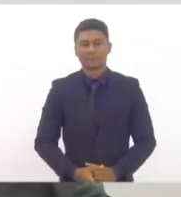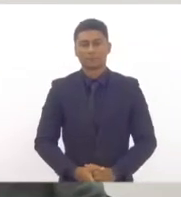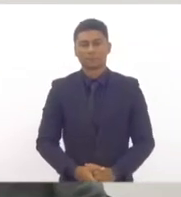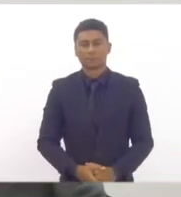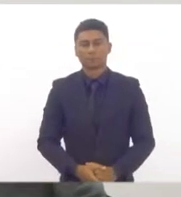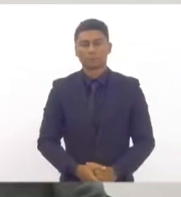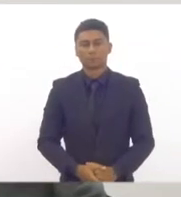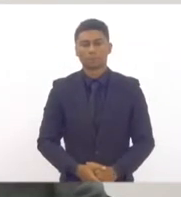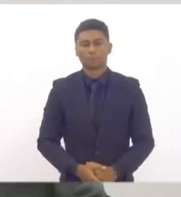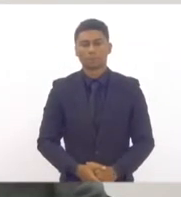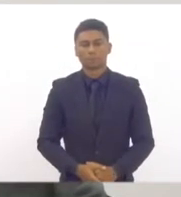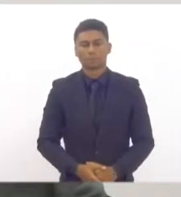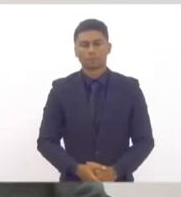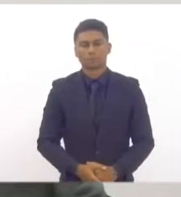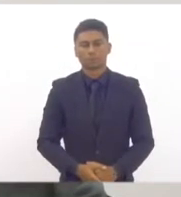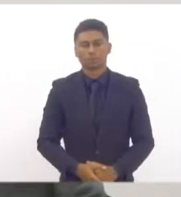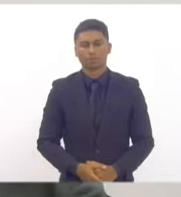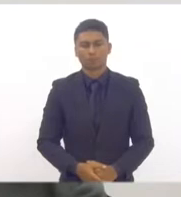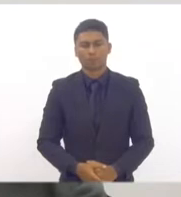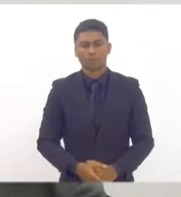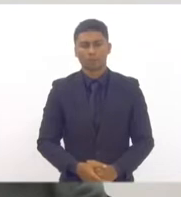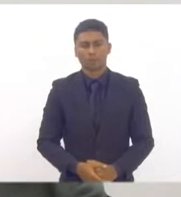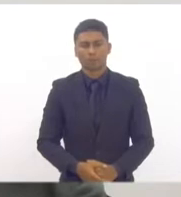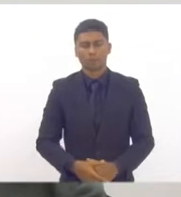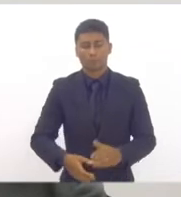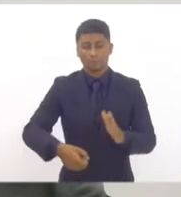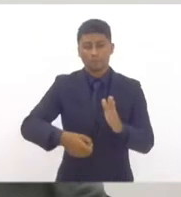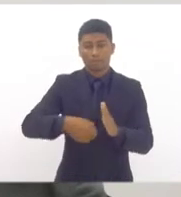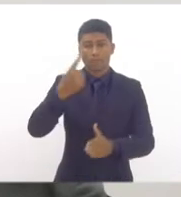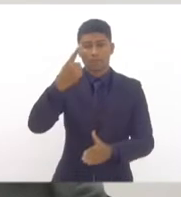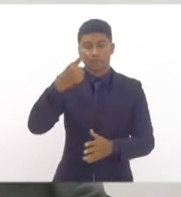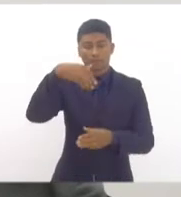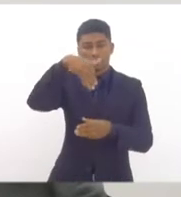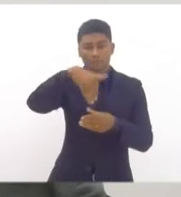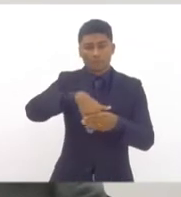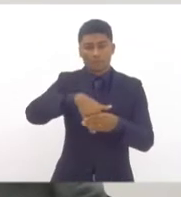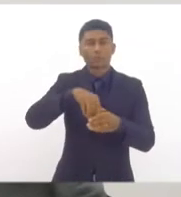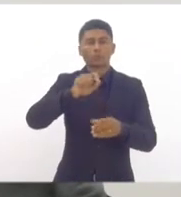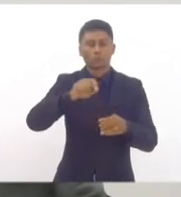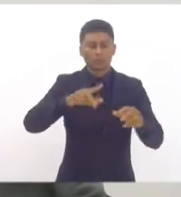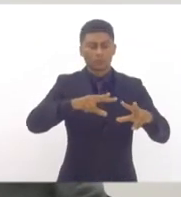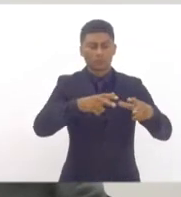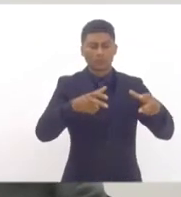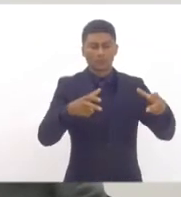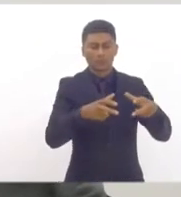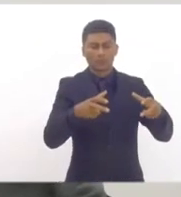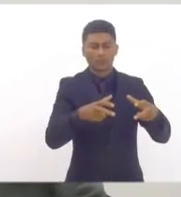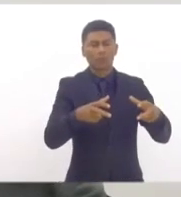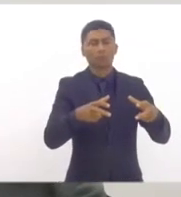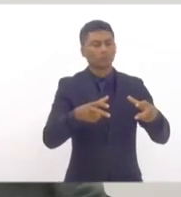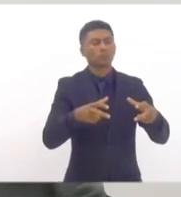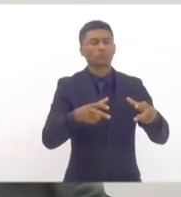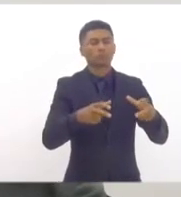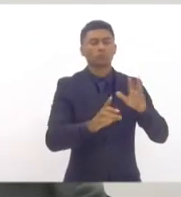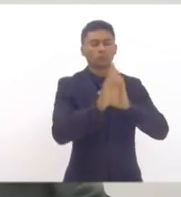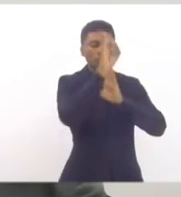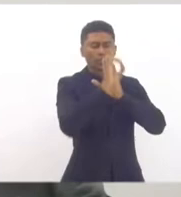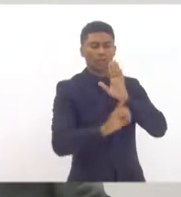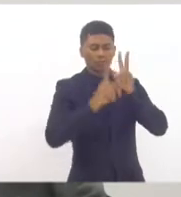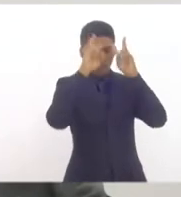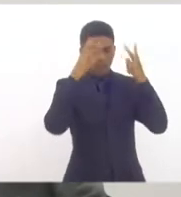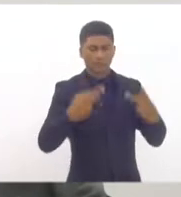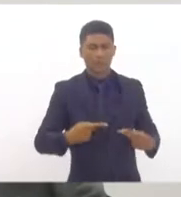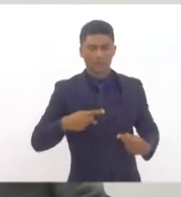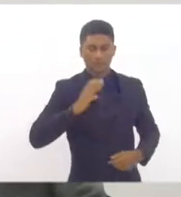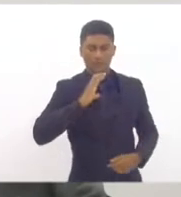A primeira entidade a declarar seu voto é a Comissão de Defesa dos Direitos Humanos e Cidadania da ALERJ, a